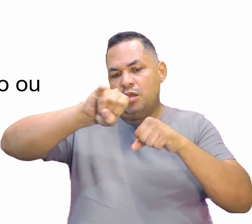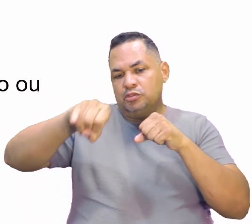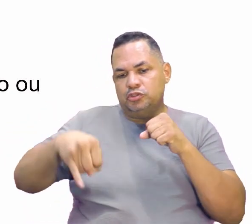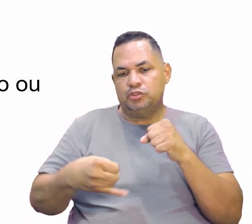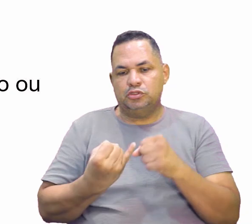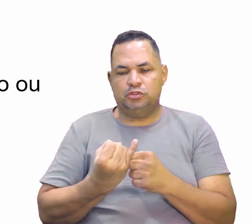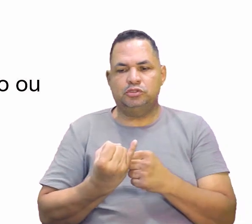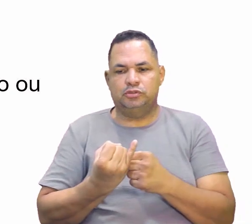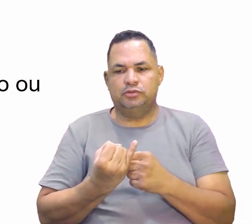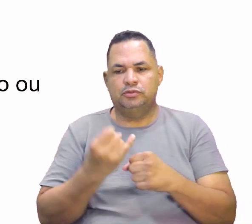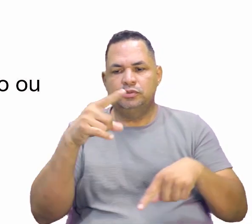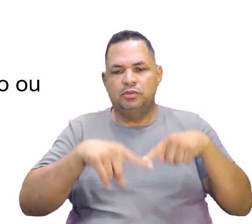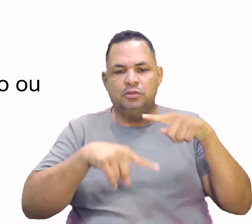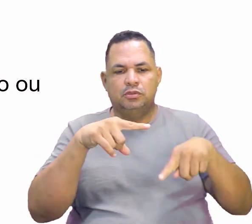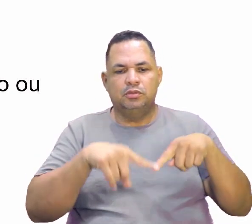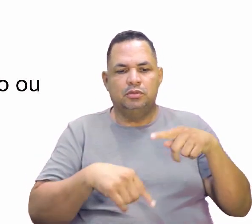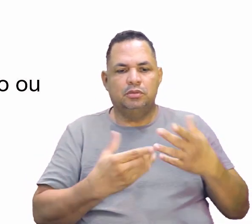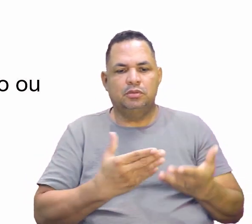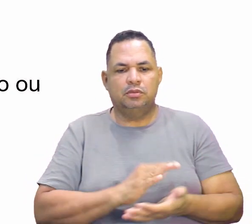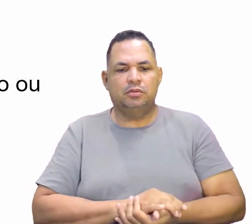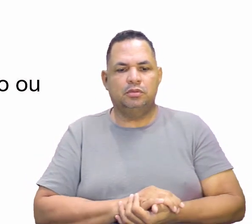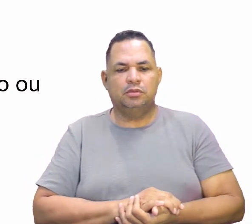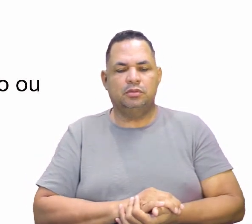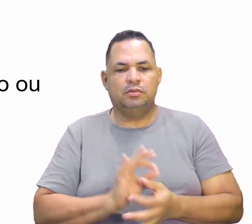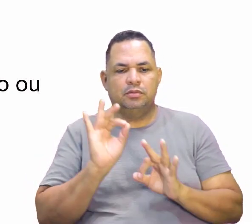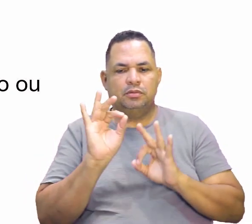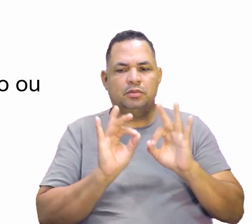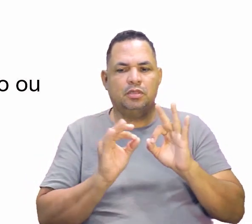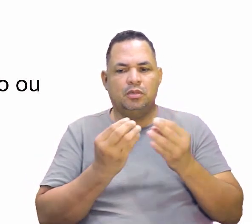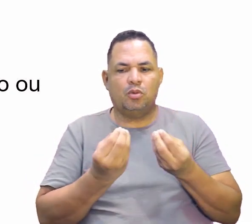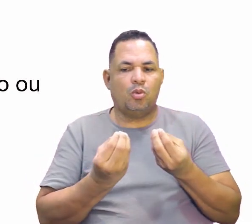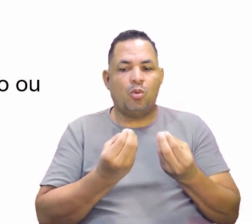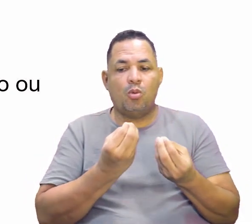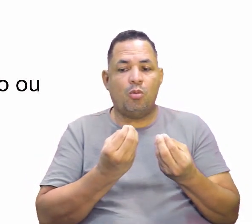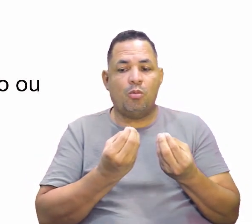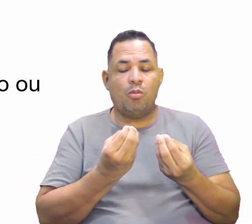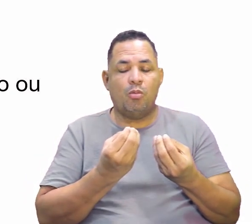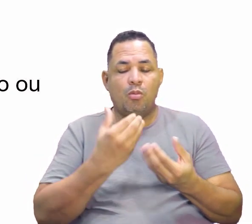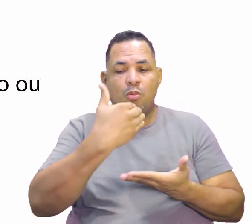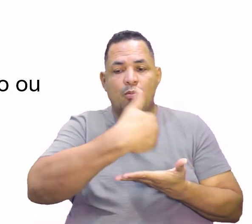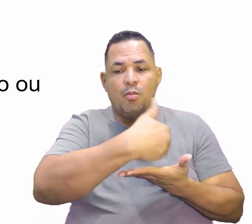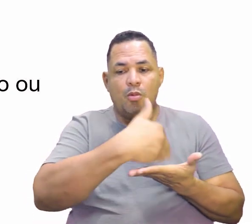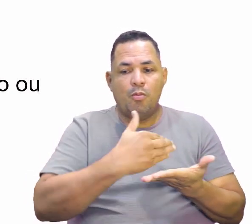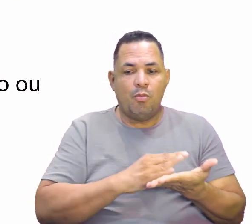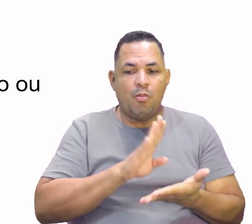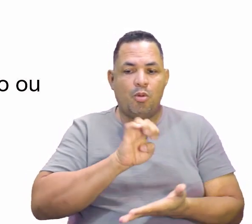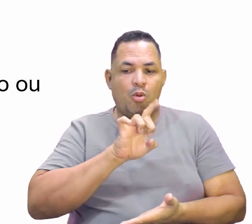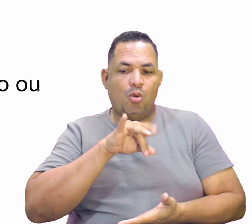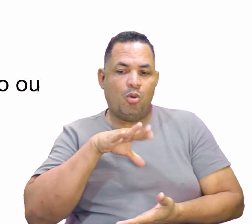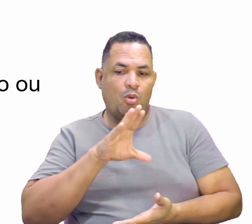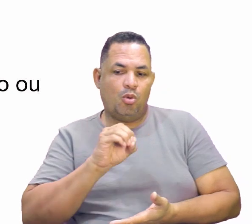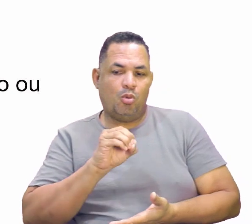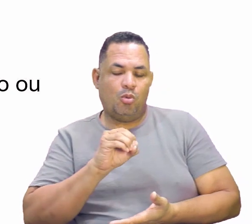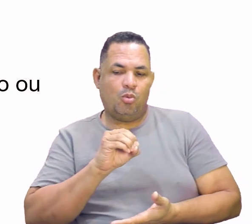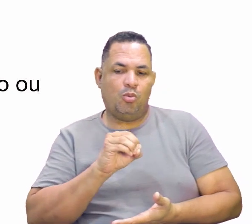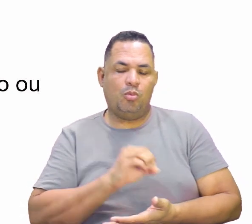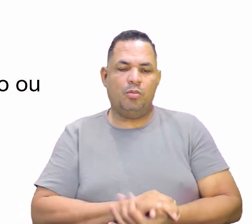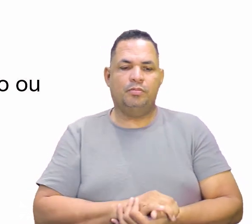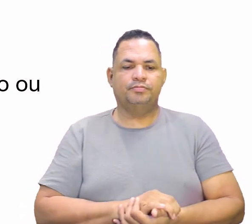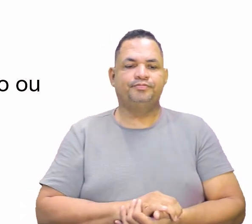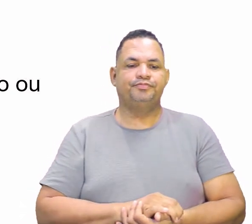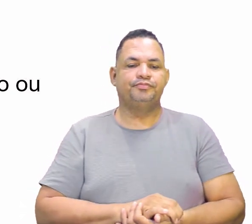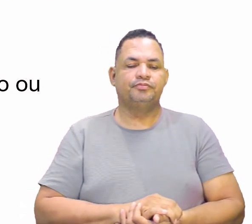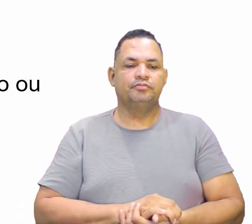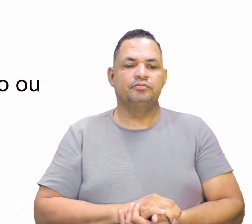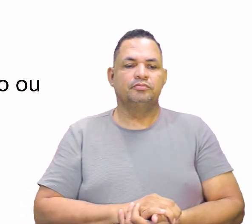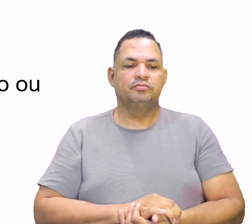do objeto, porque é o estado do bolo, beleza? Não do sujeito, como aconteceu lá